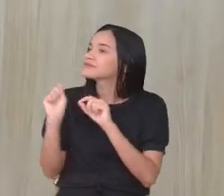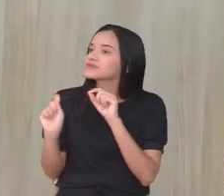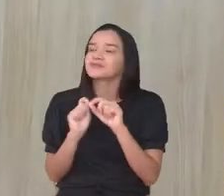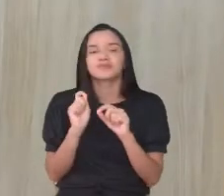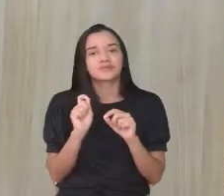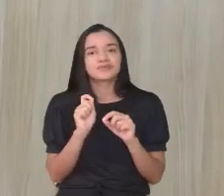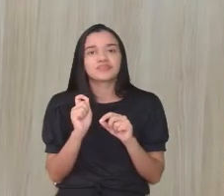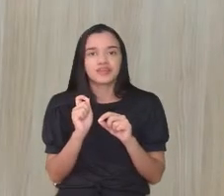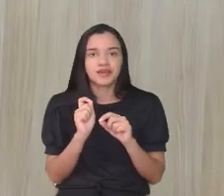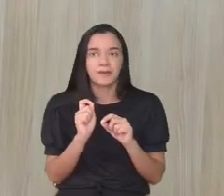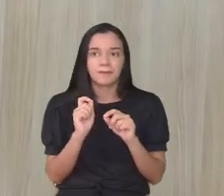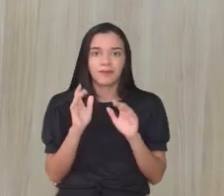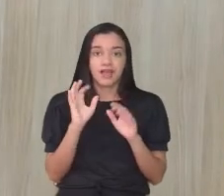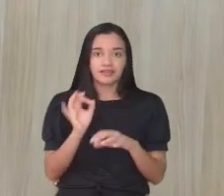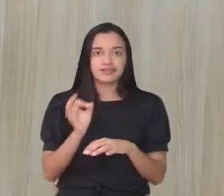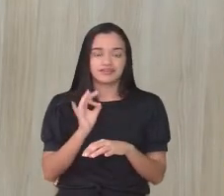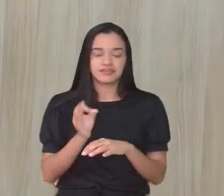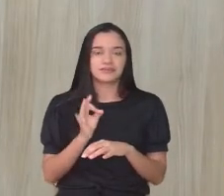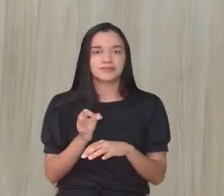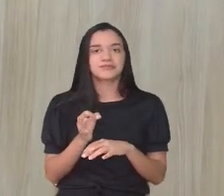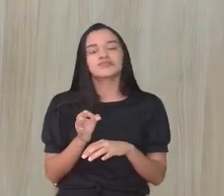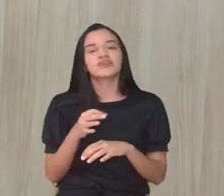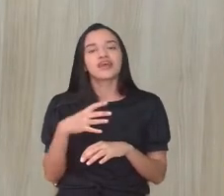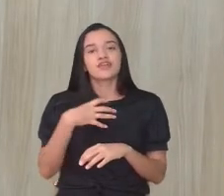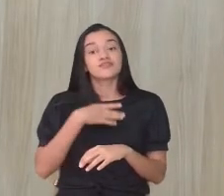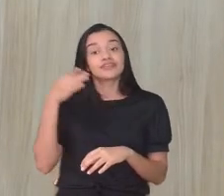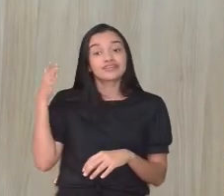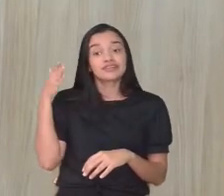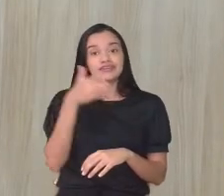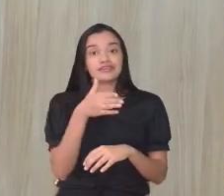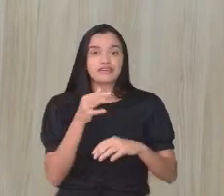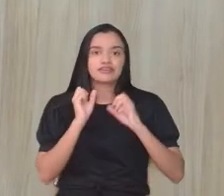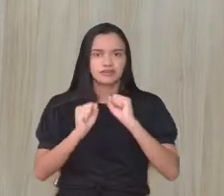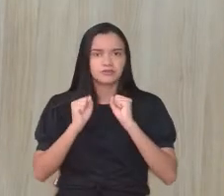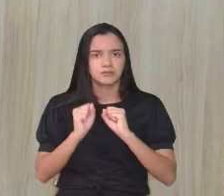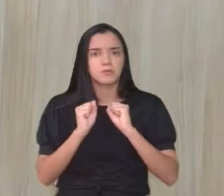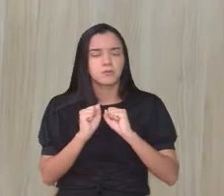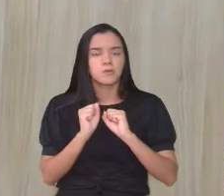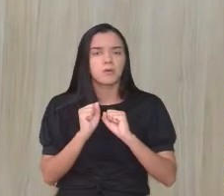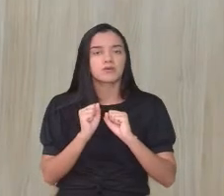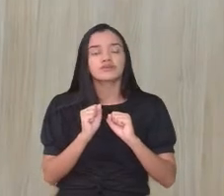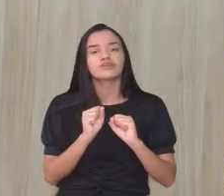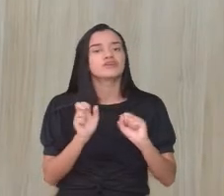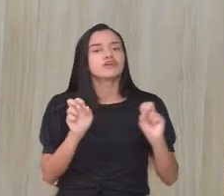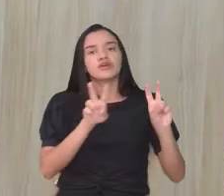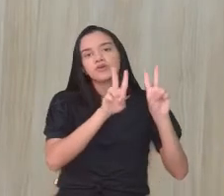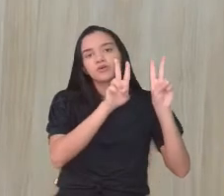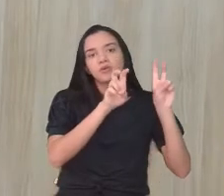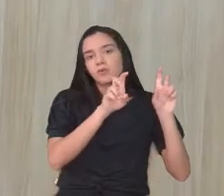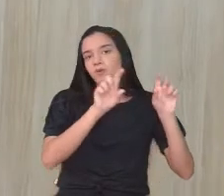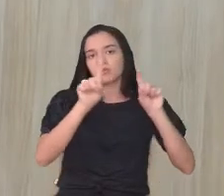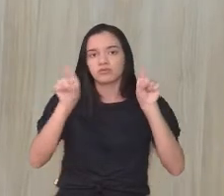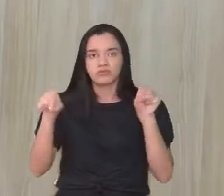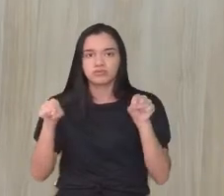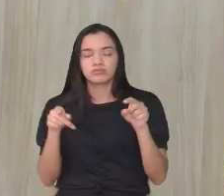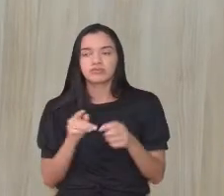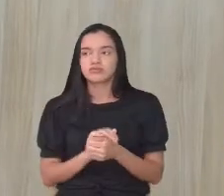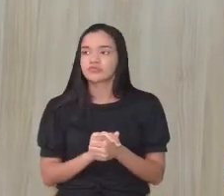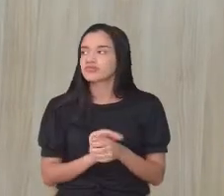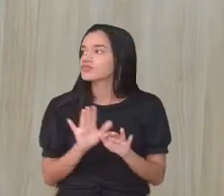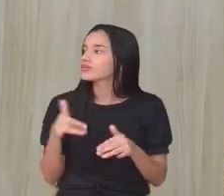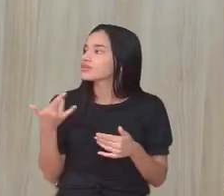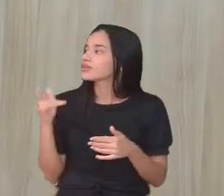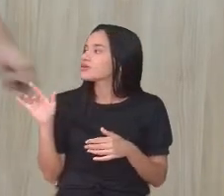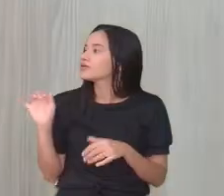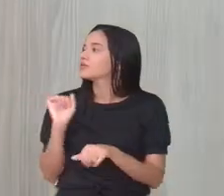fala da personagem, tá certo? Essa é uma forma direta que pode estar sendo sinalizada com aspas ou com travessão. Professora,